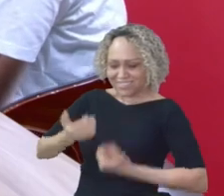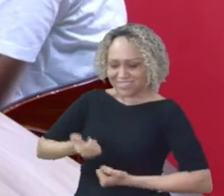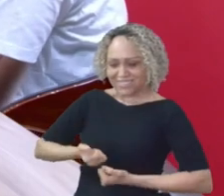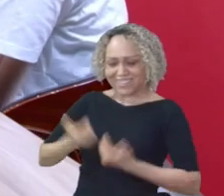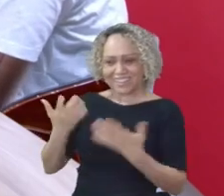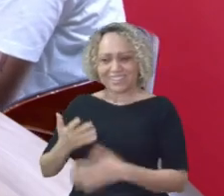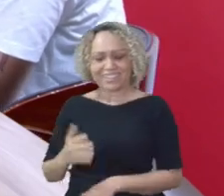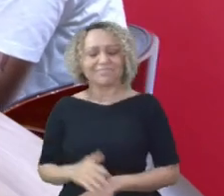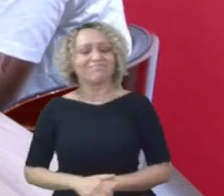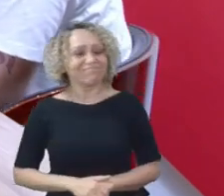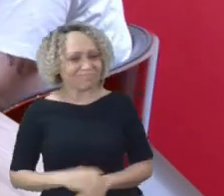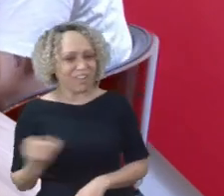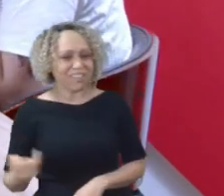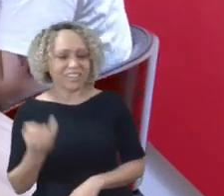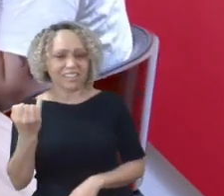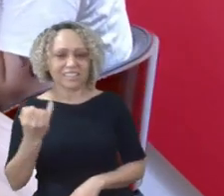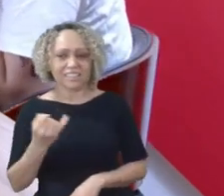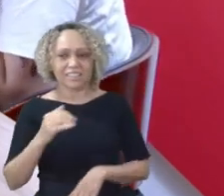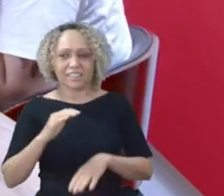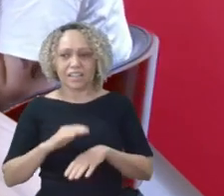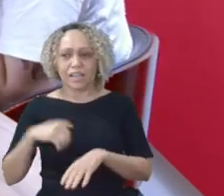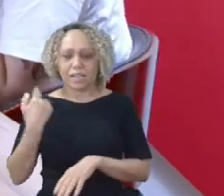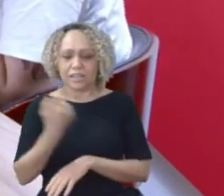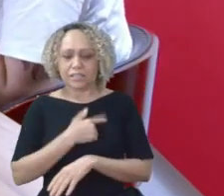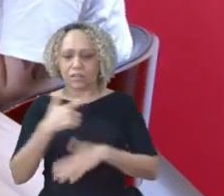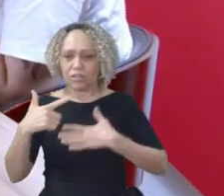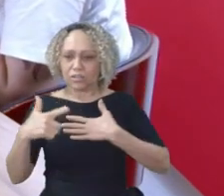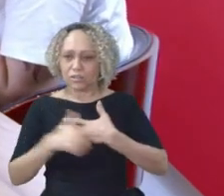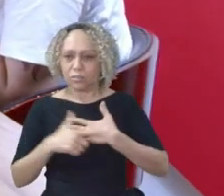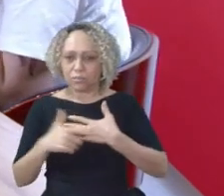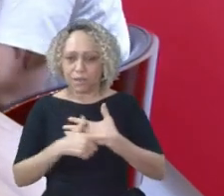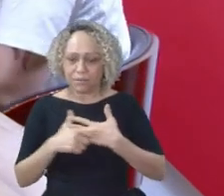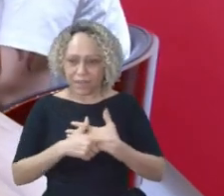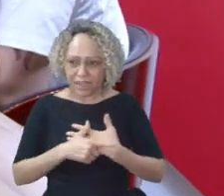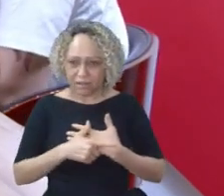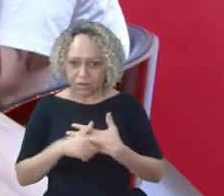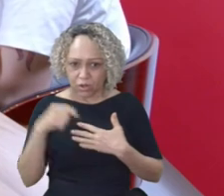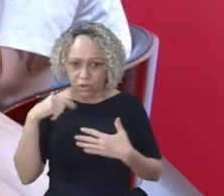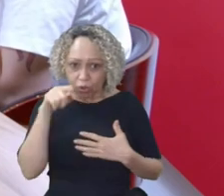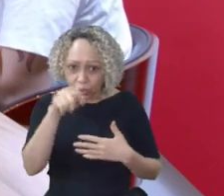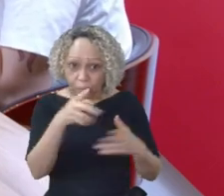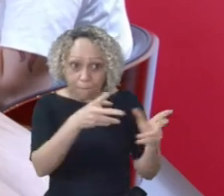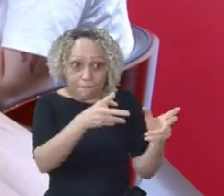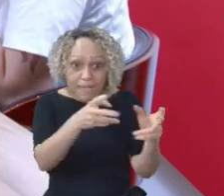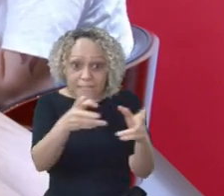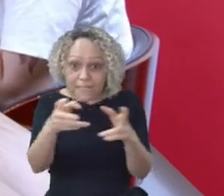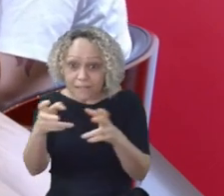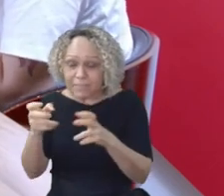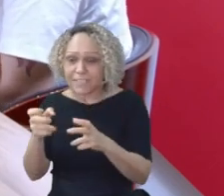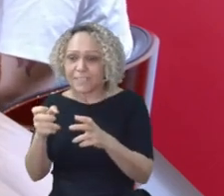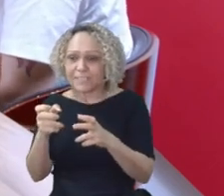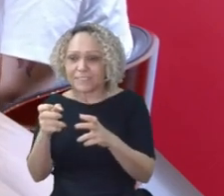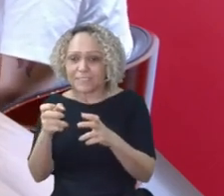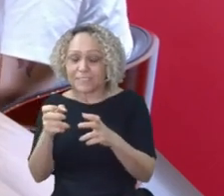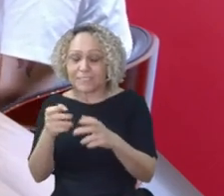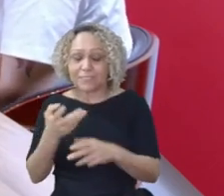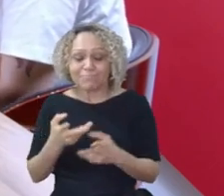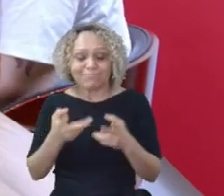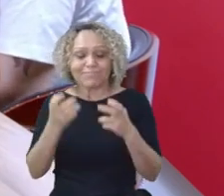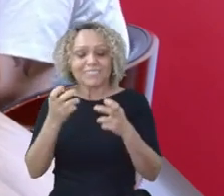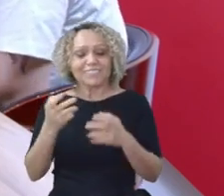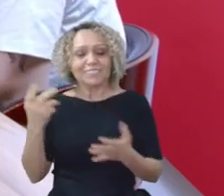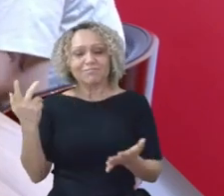papel. Uhum. Eu acho que quando tu reconhece isso, tu percebe isso, e tu vê isso